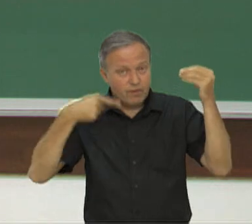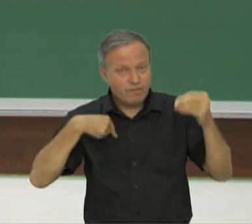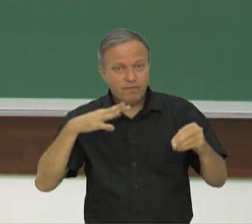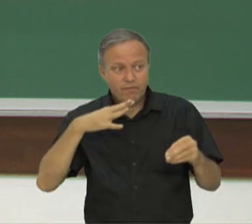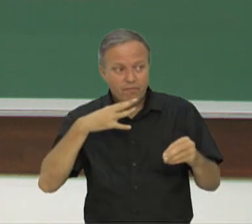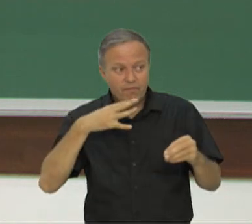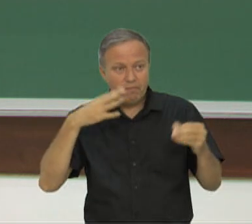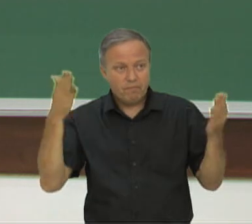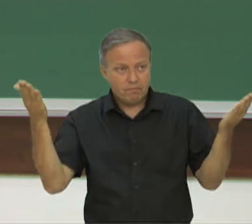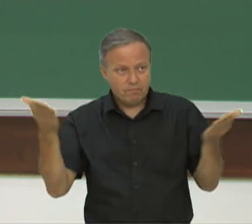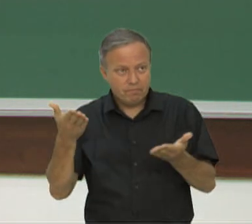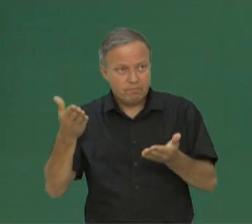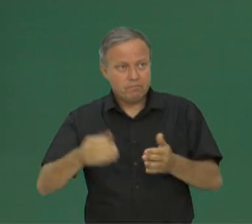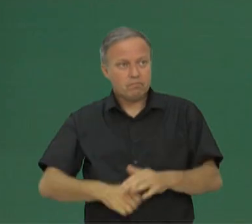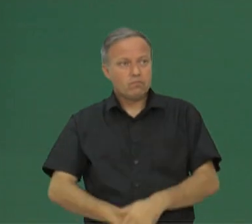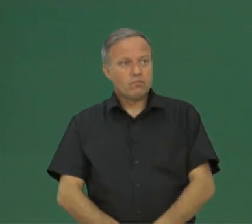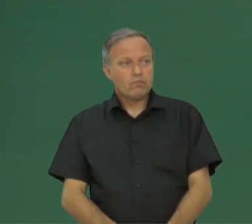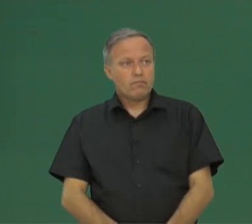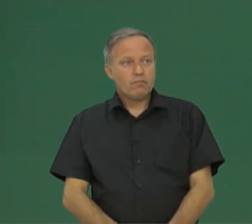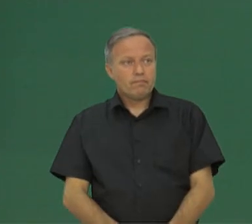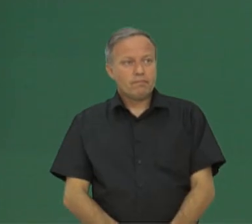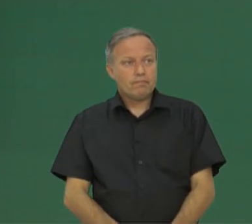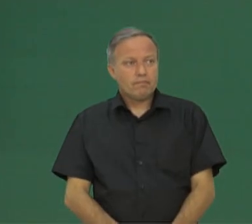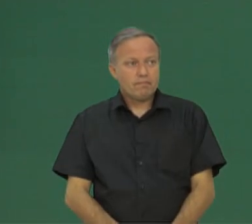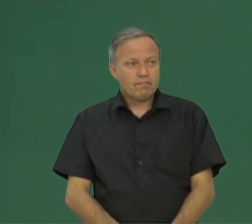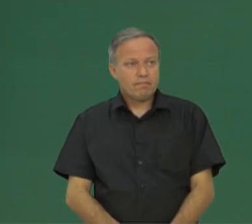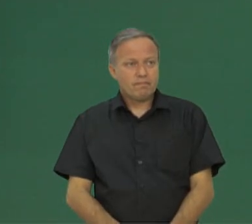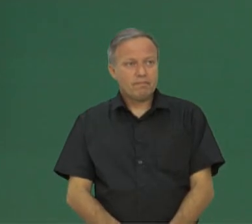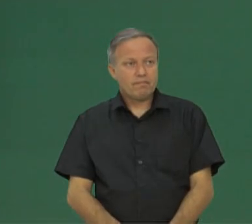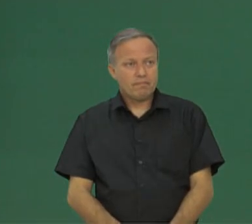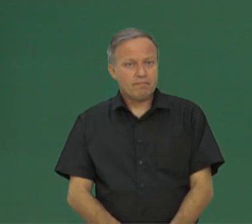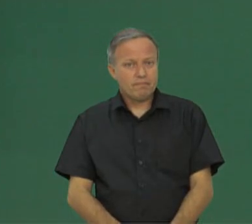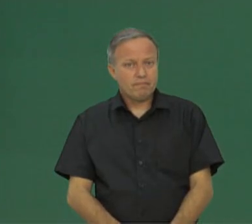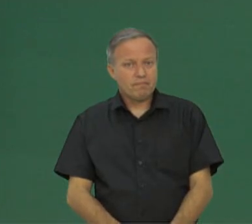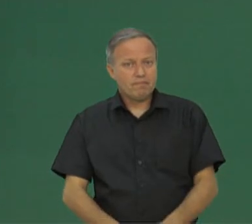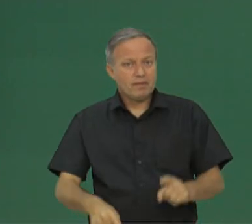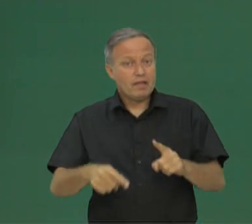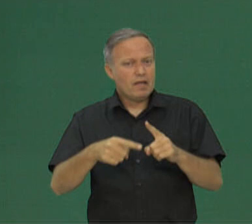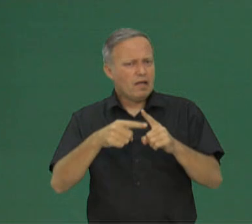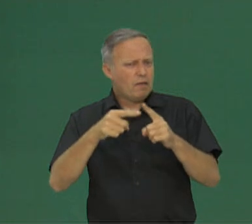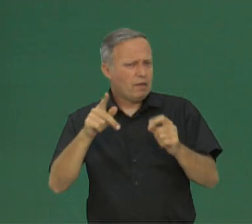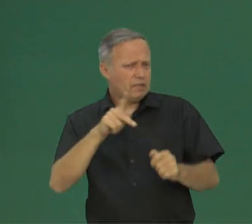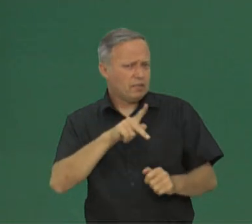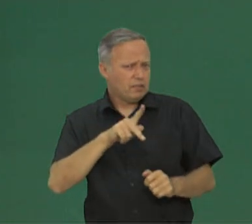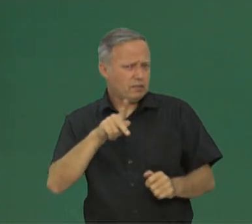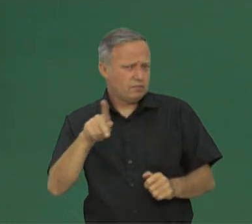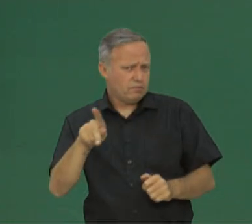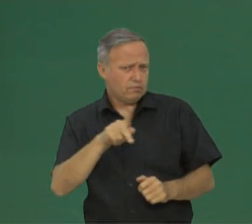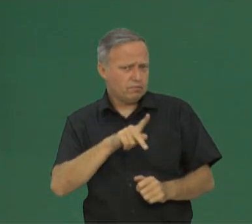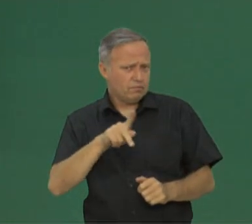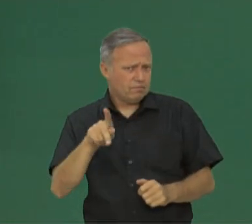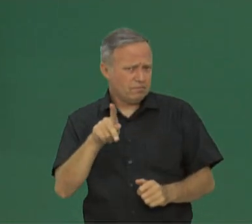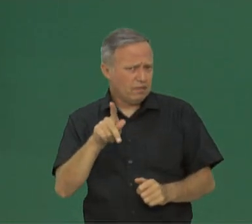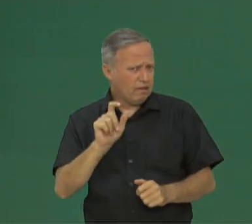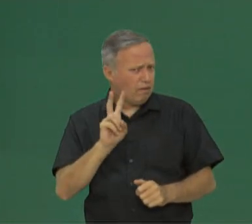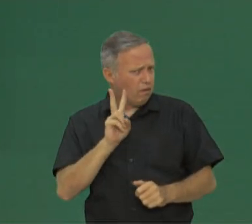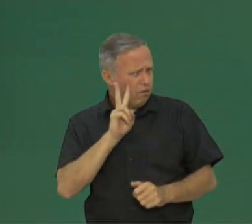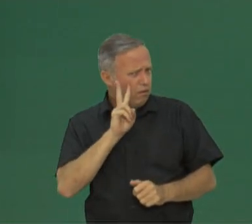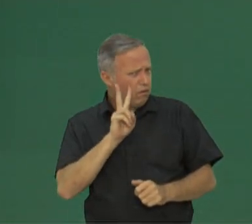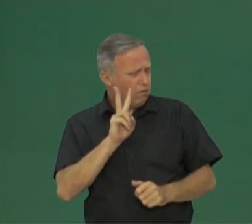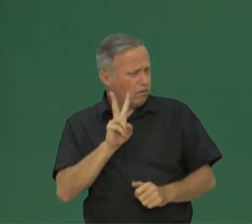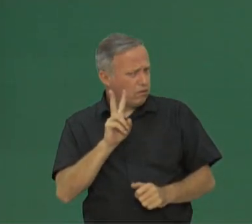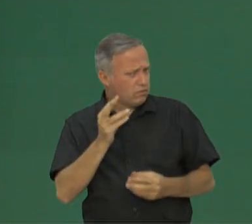lá. Vem aqui comigo. Olha só. Ah, mas a professora fez uma pegadinha. Como